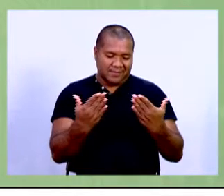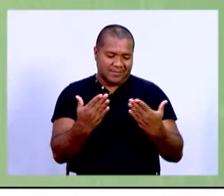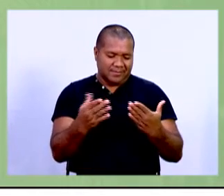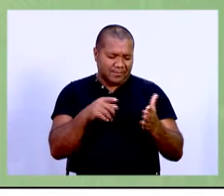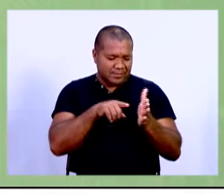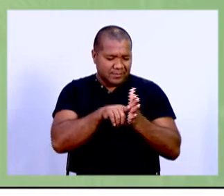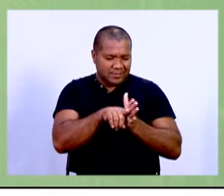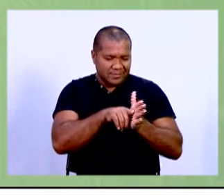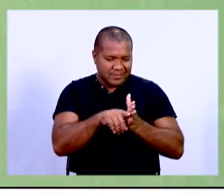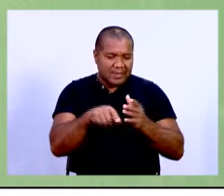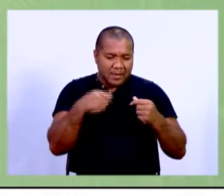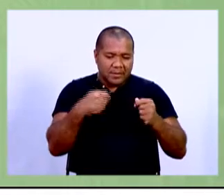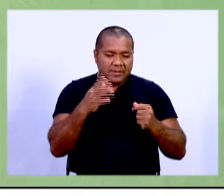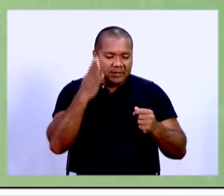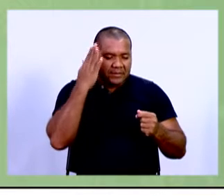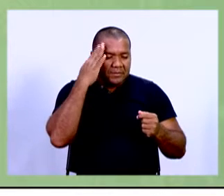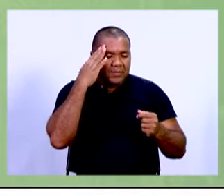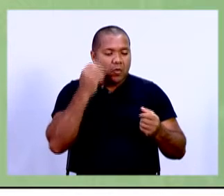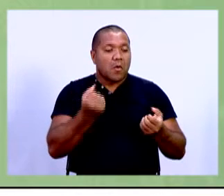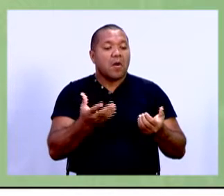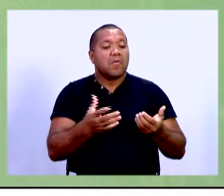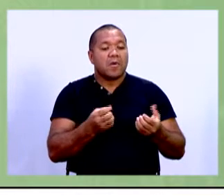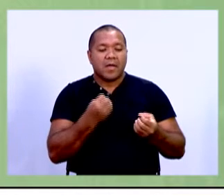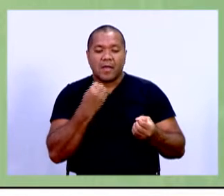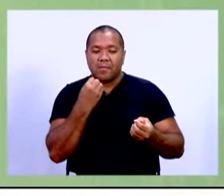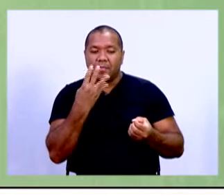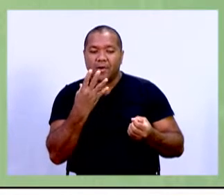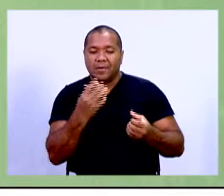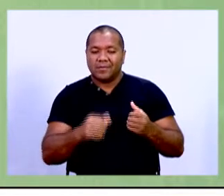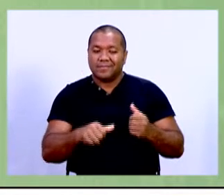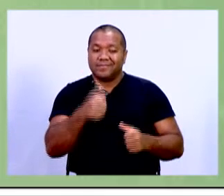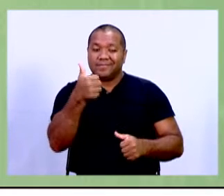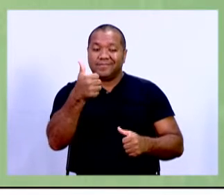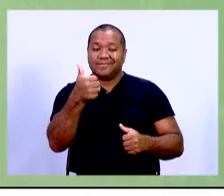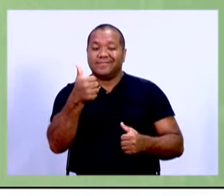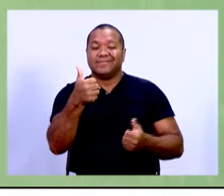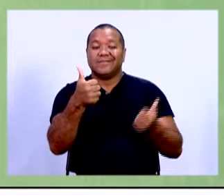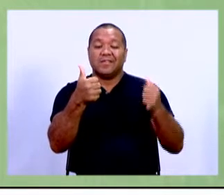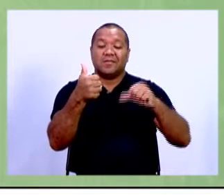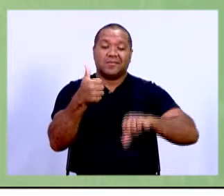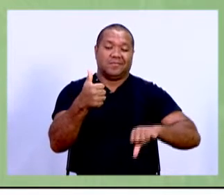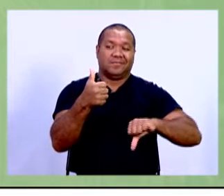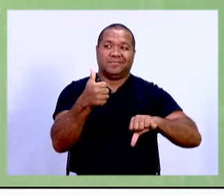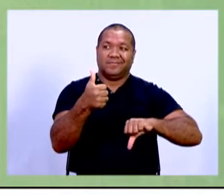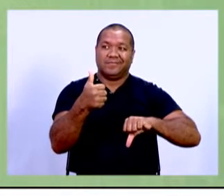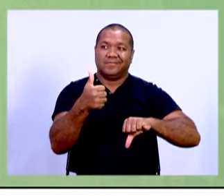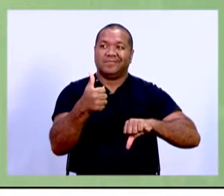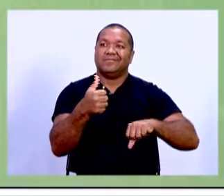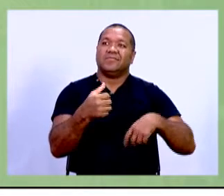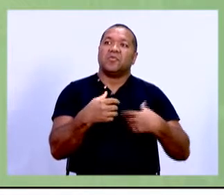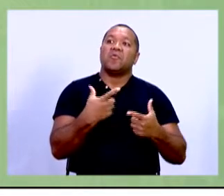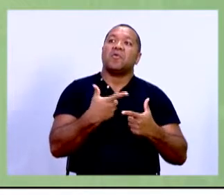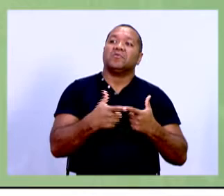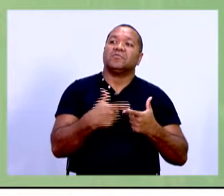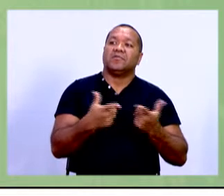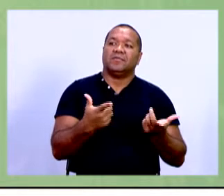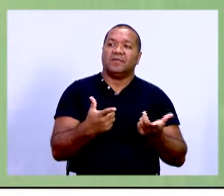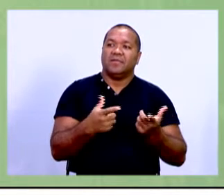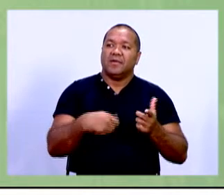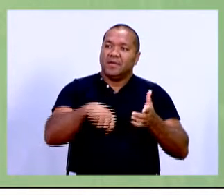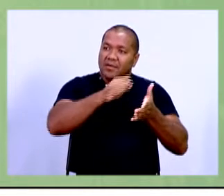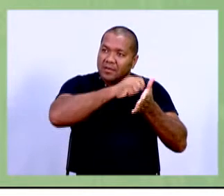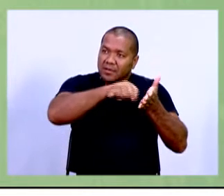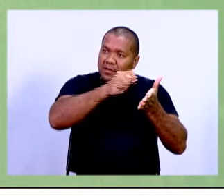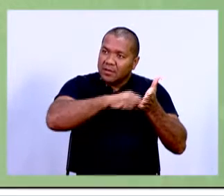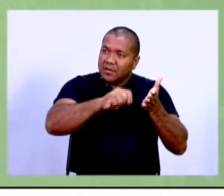que ver quais são as desvantagens atuais na empresa, quais são os problemas atuais e listá-los,